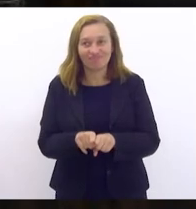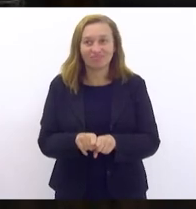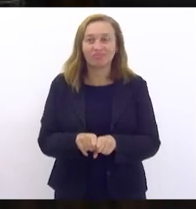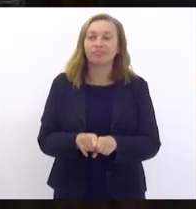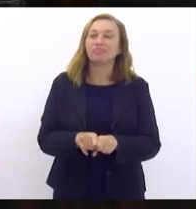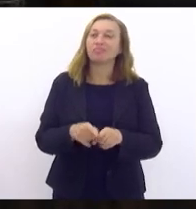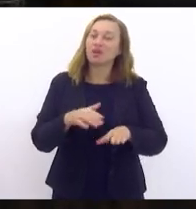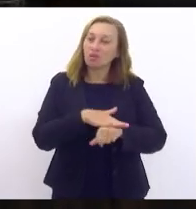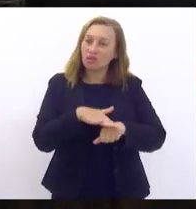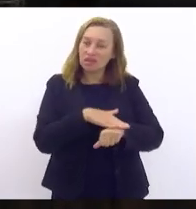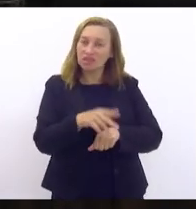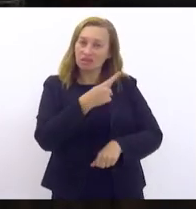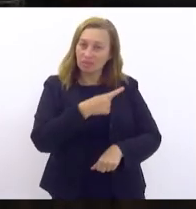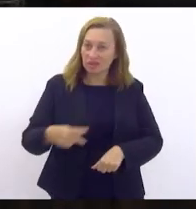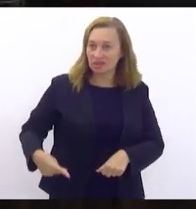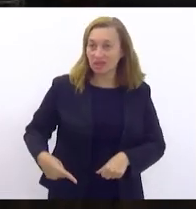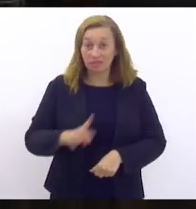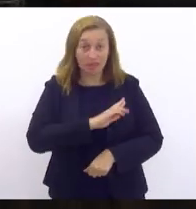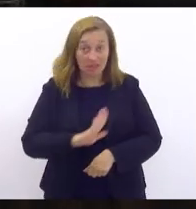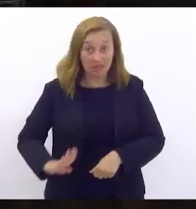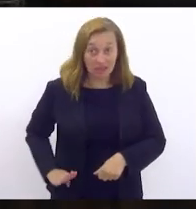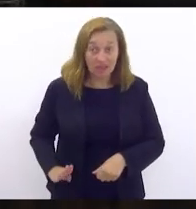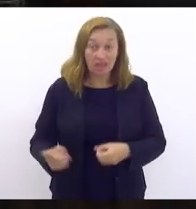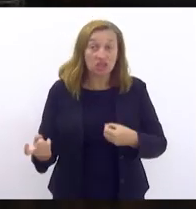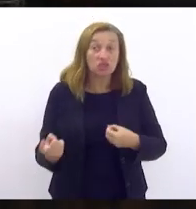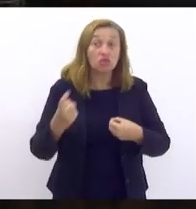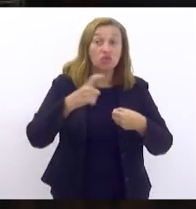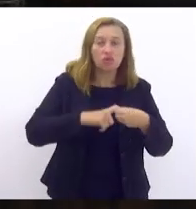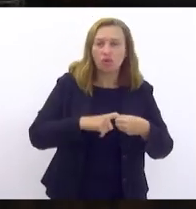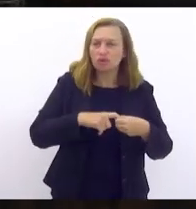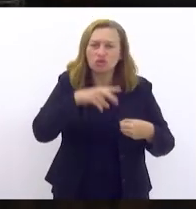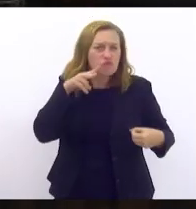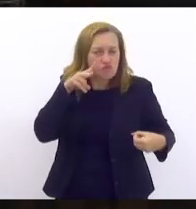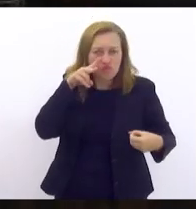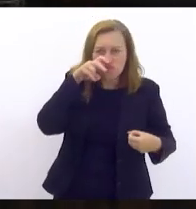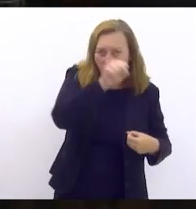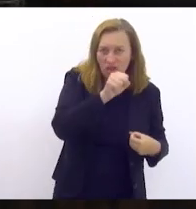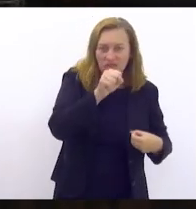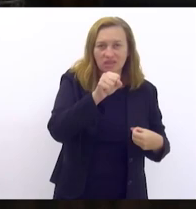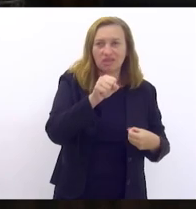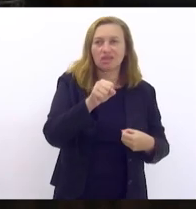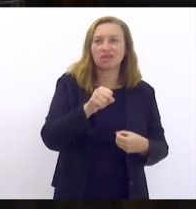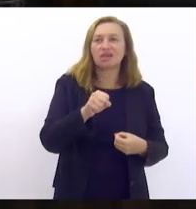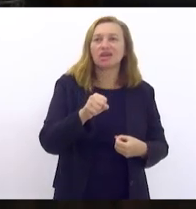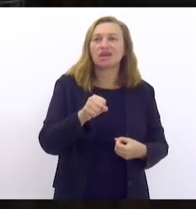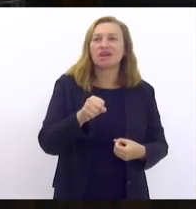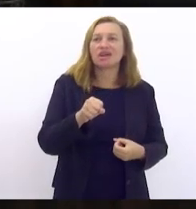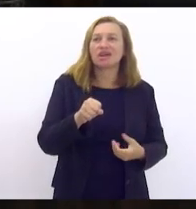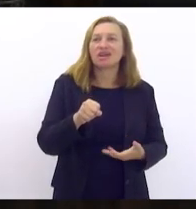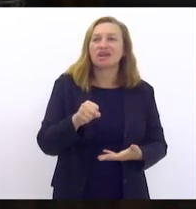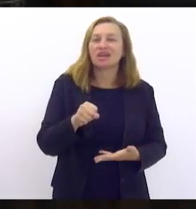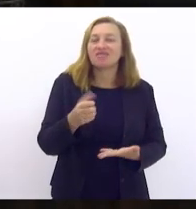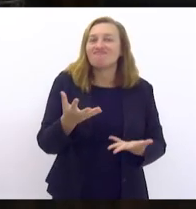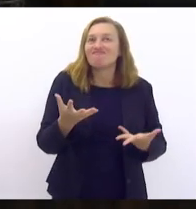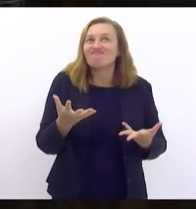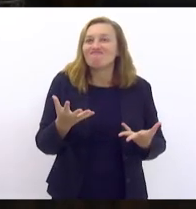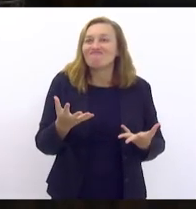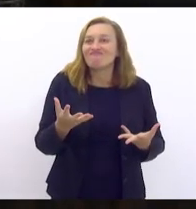estar levando para o presente para o Rodrigo Bacelar que a gente retome com muita força é